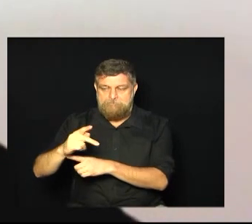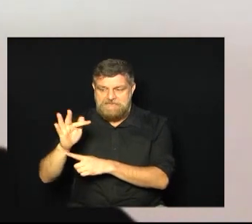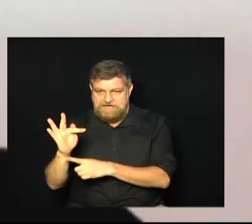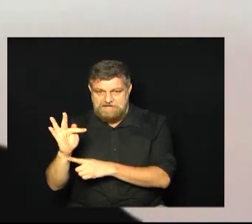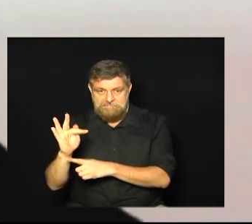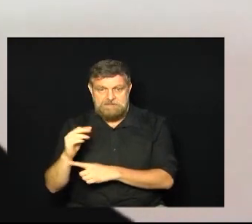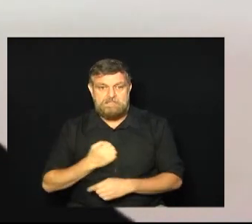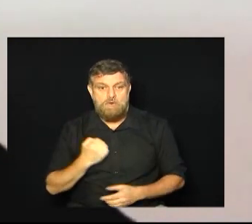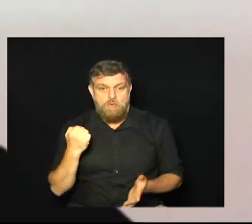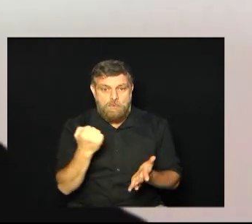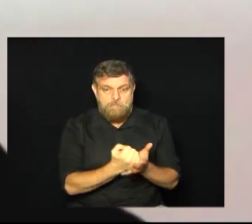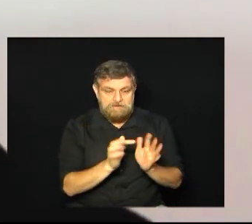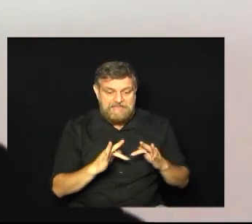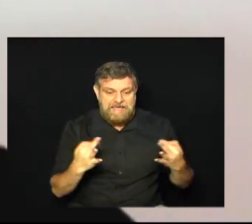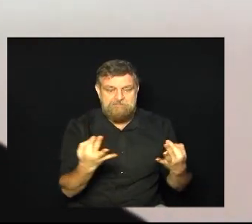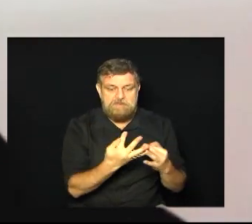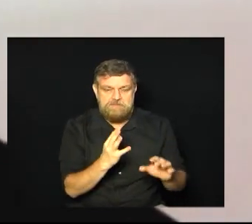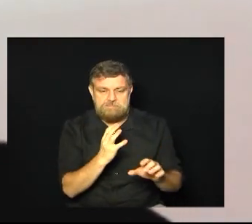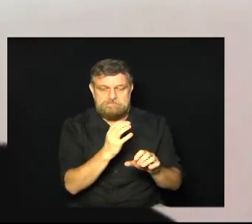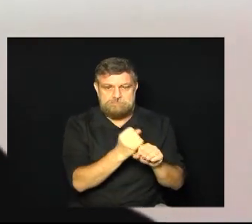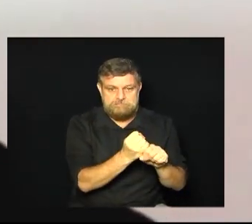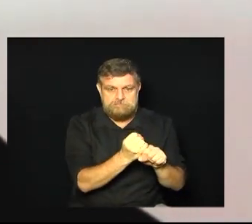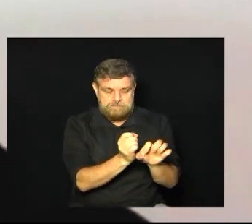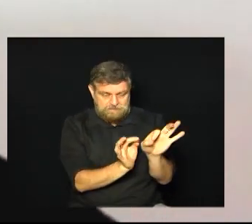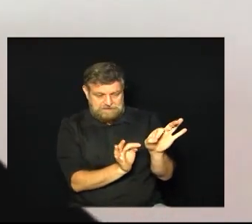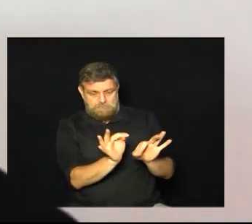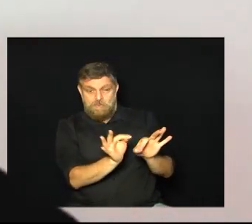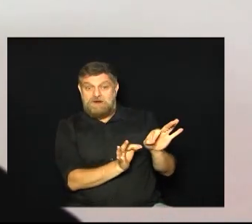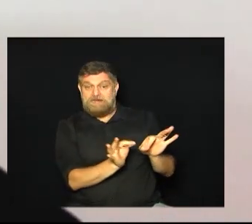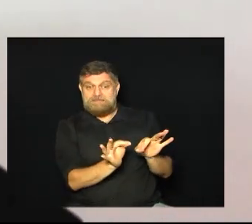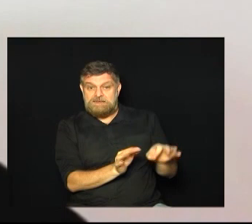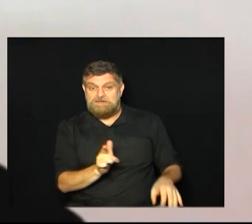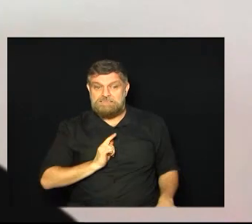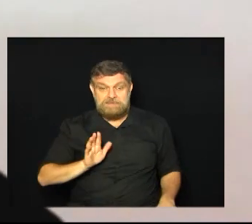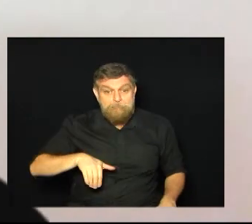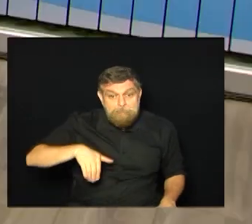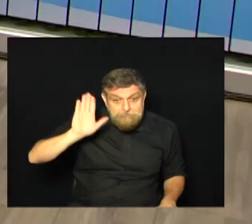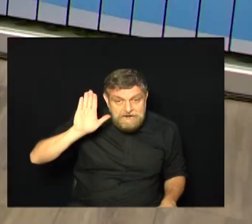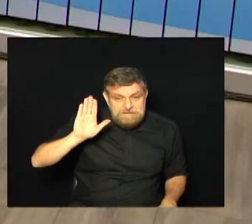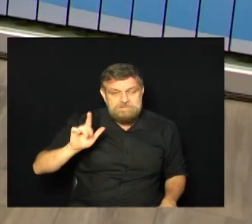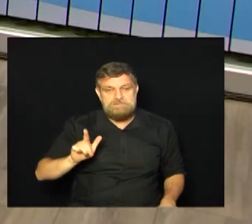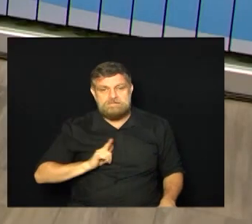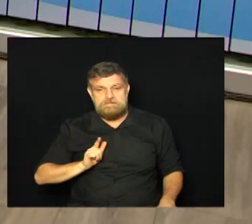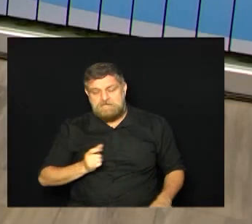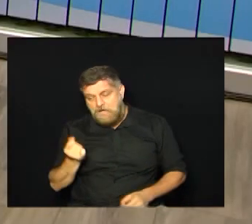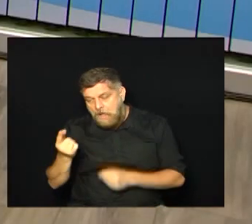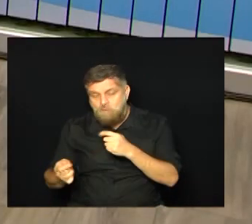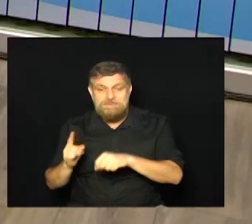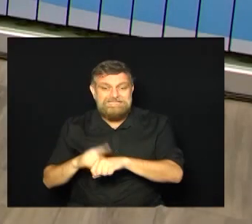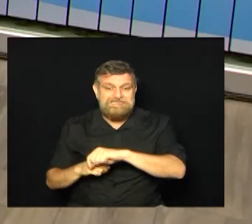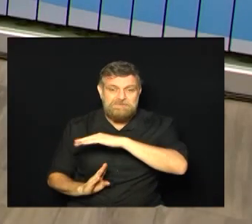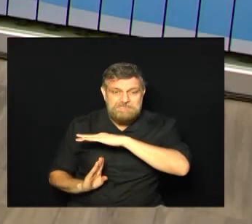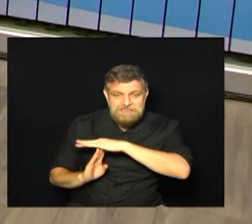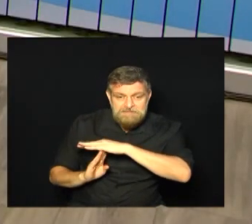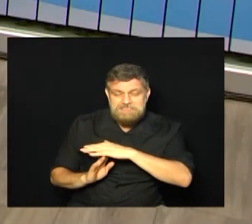isso é uma forma também da família, enquanto família, se organizar para estar acumulando mais. Tem alguns que tem prazo,